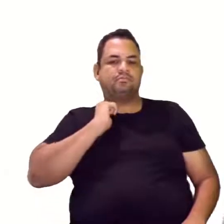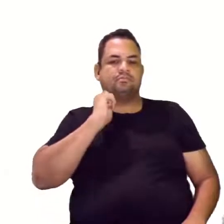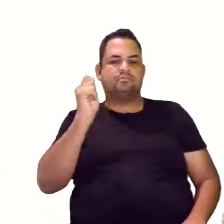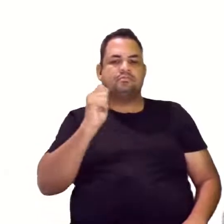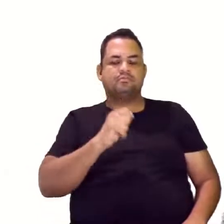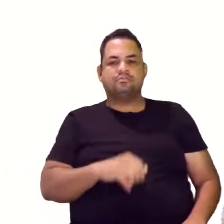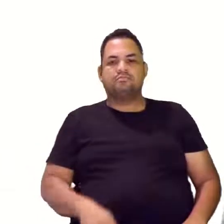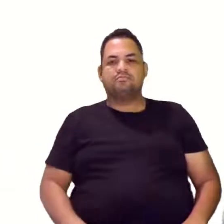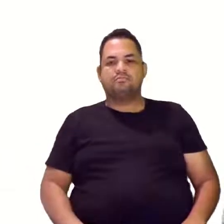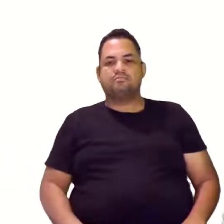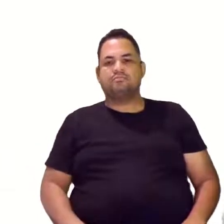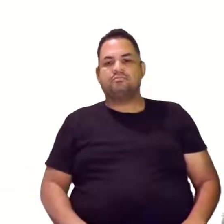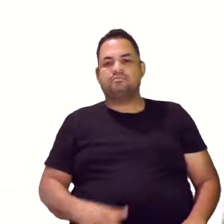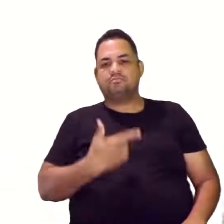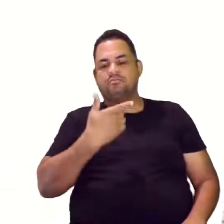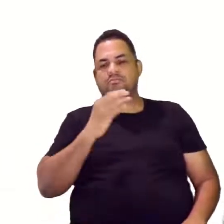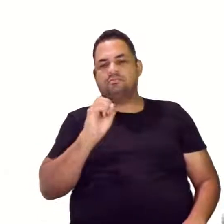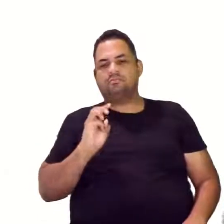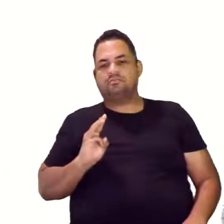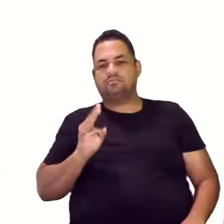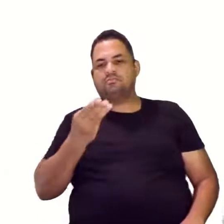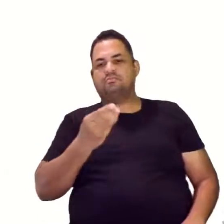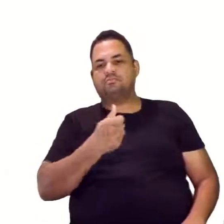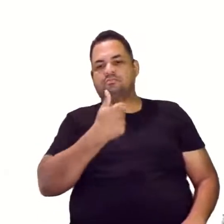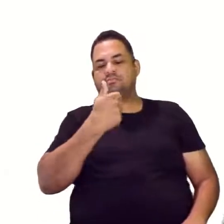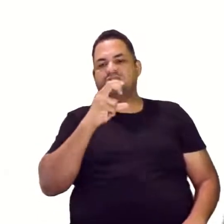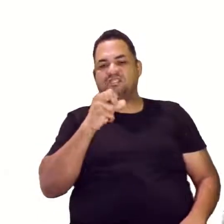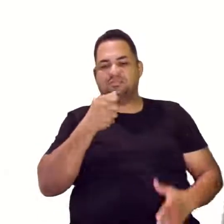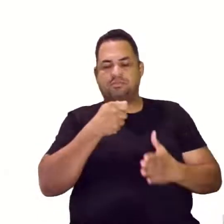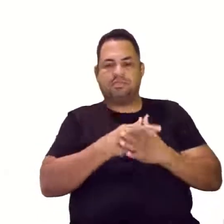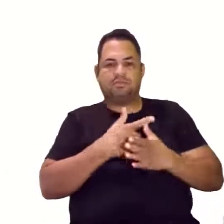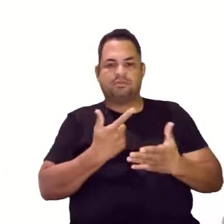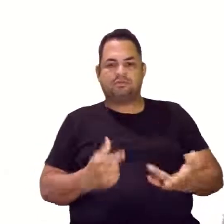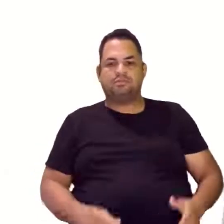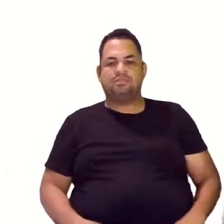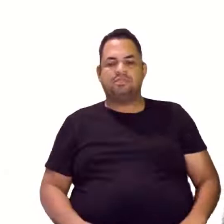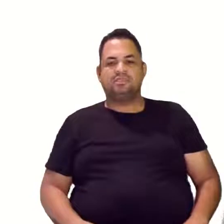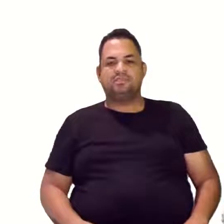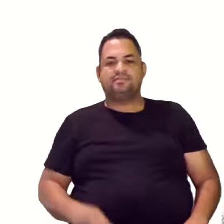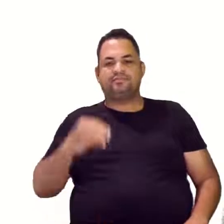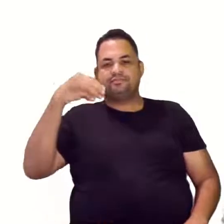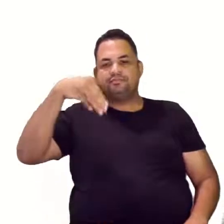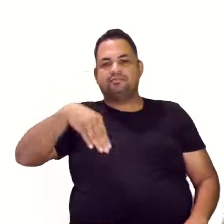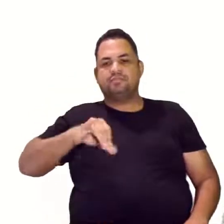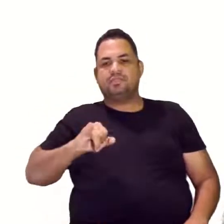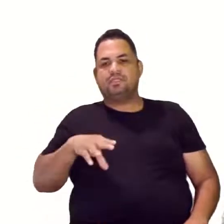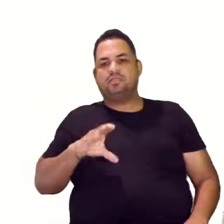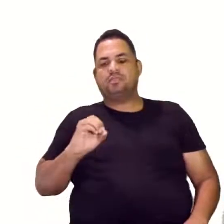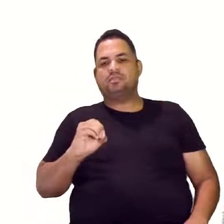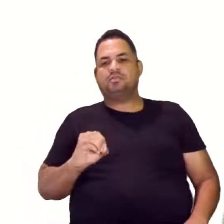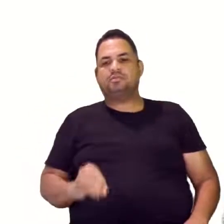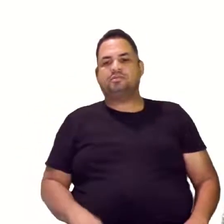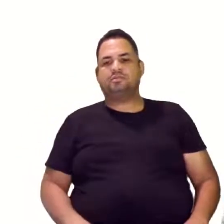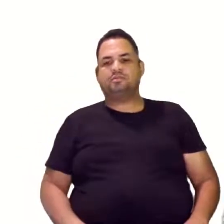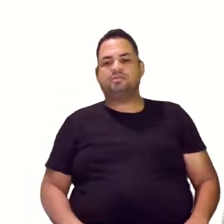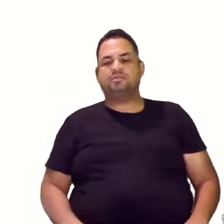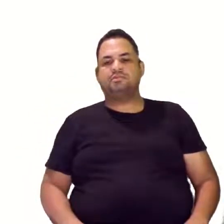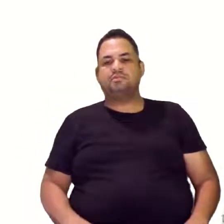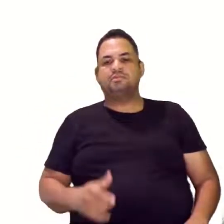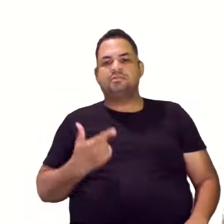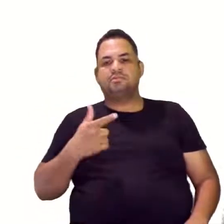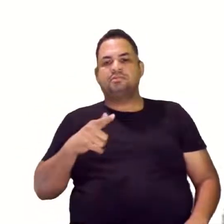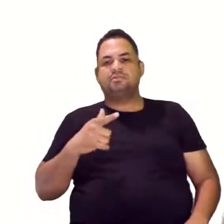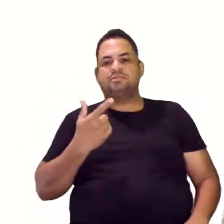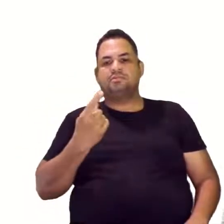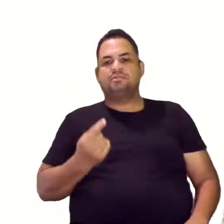Abril foi 20 milhões de receitas e 15 de despesas, então 5. Em maio? Agora atenção, tá? Em maio não tem